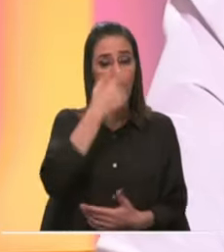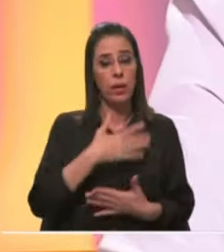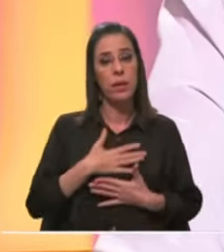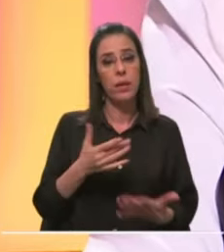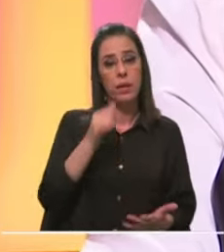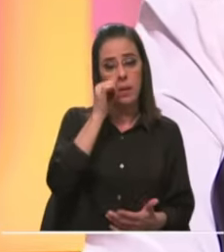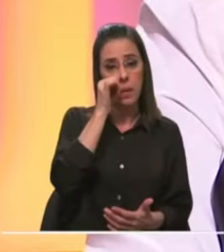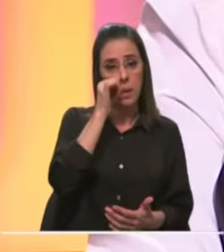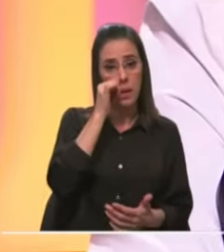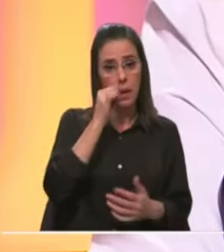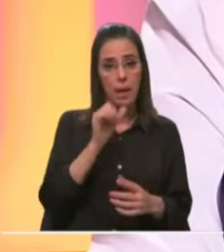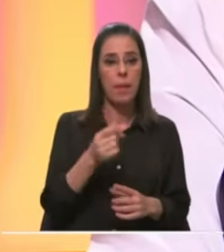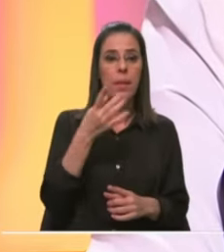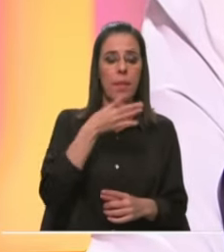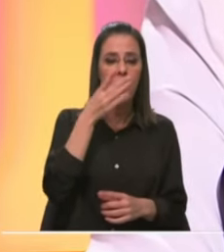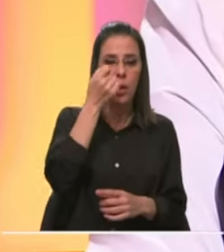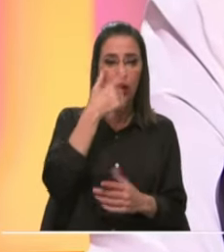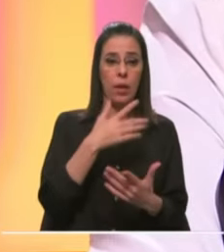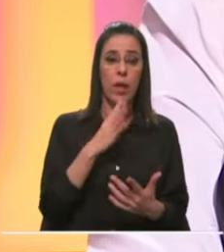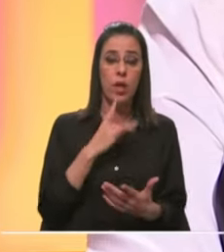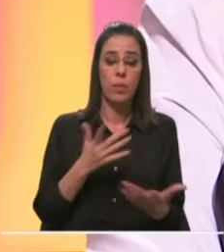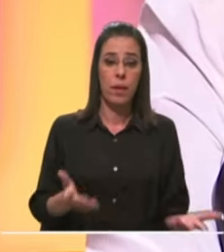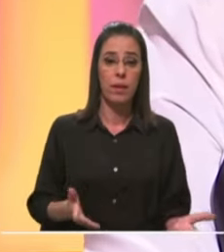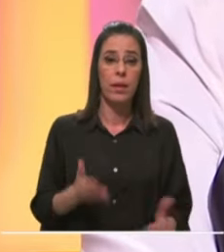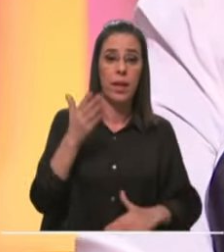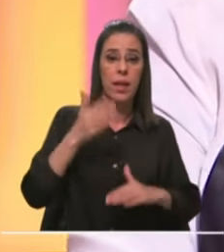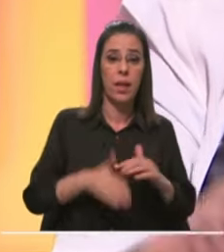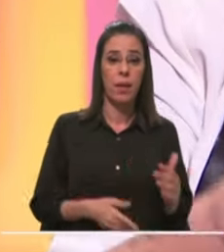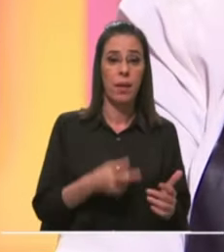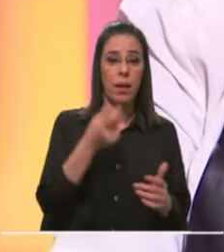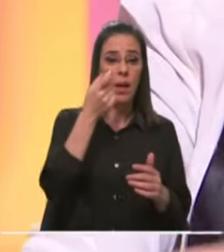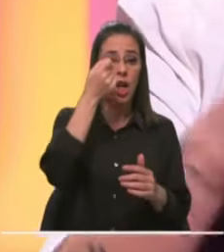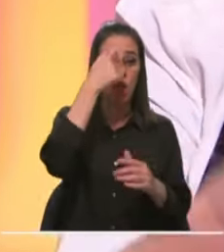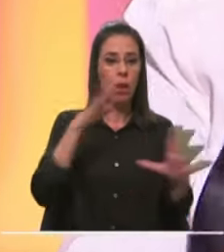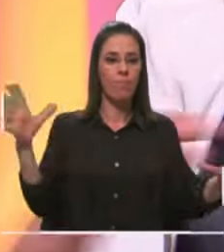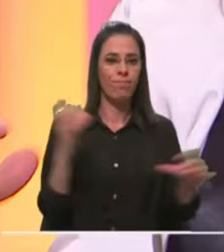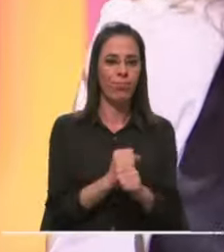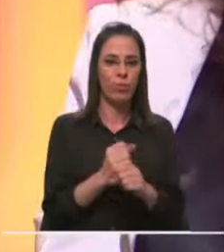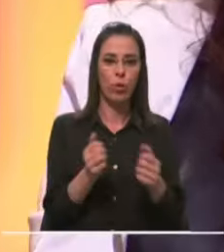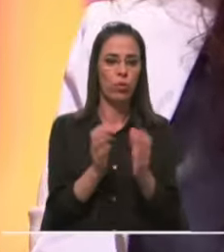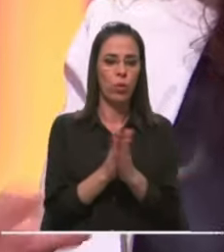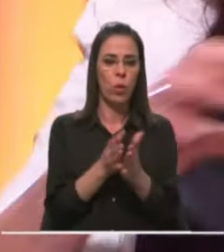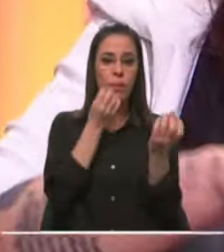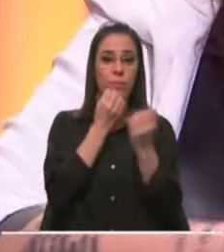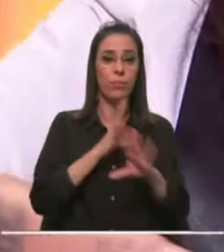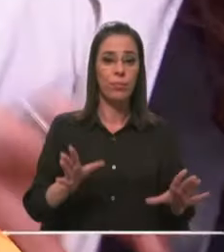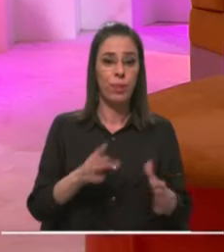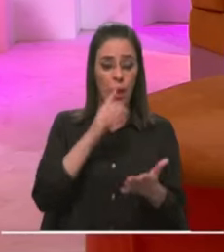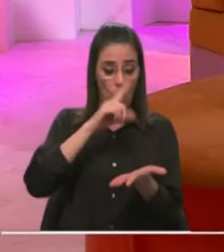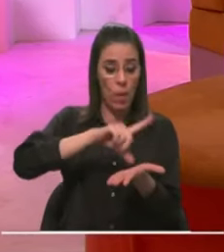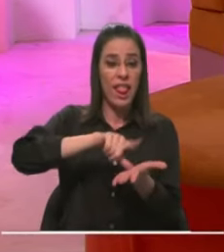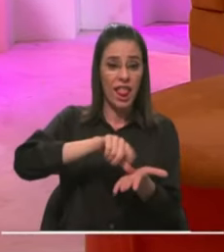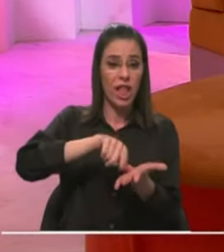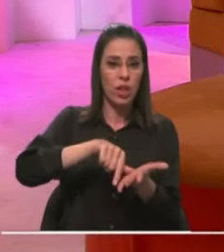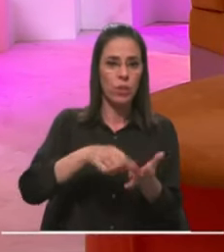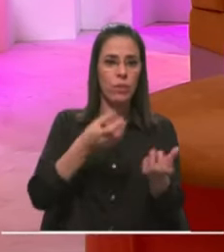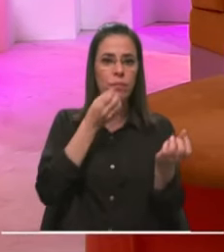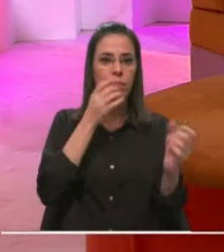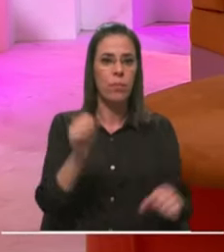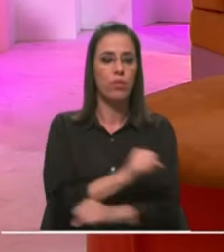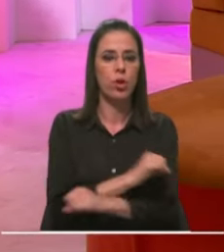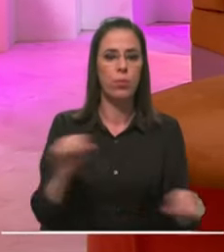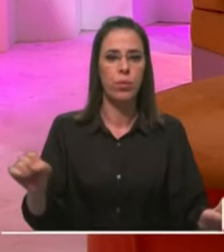não por quem é a primeira a contar a história são as mães porque de repente a história apaga-se toda o disco rígido